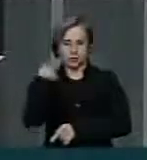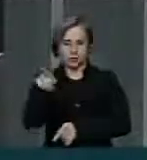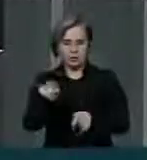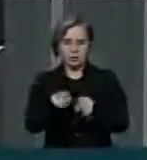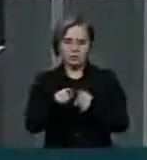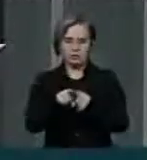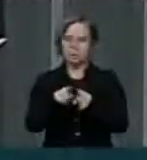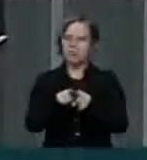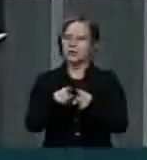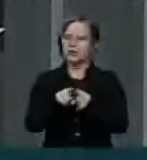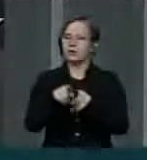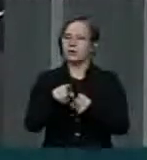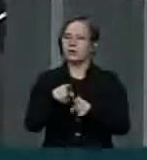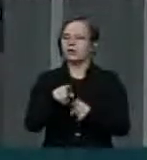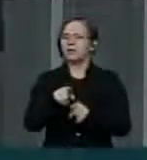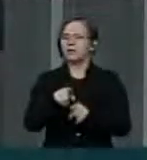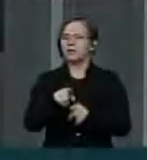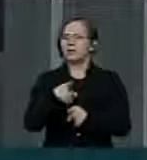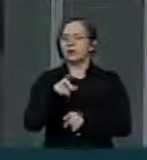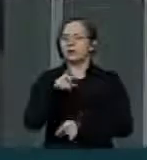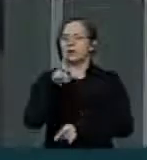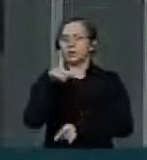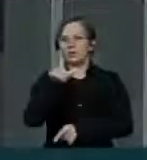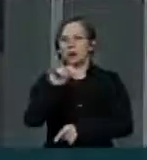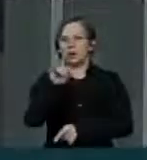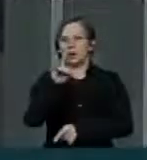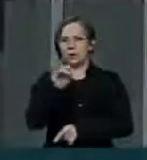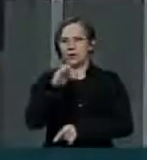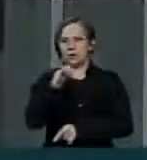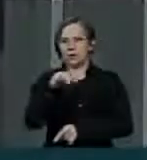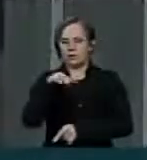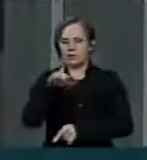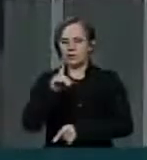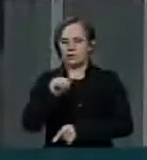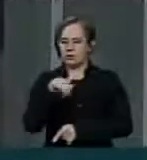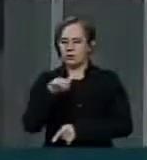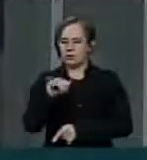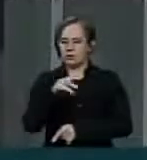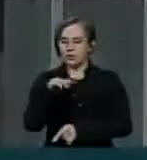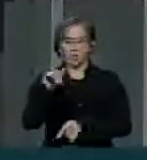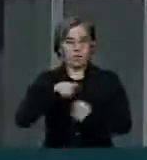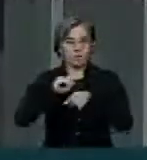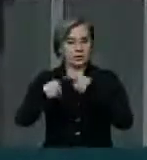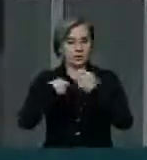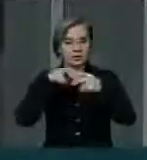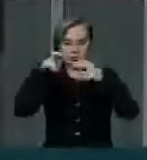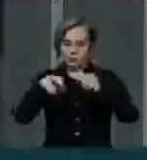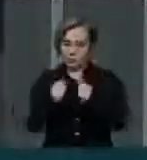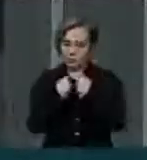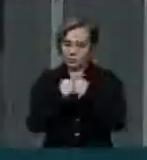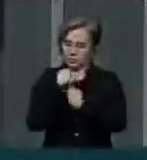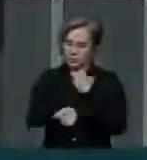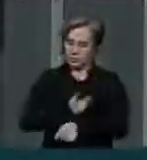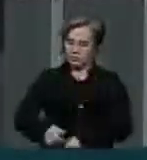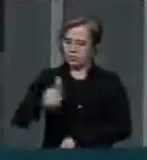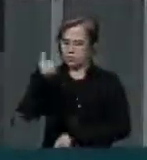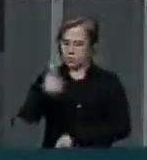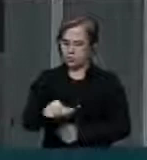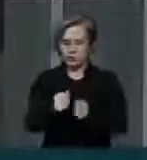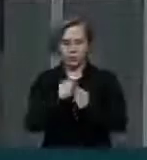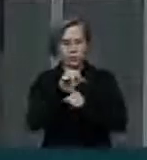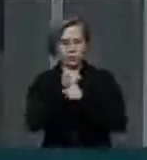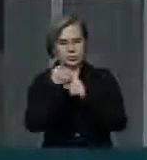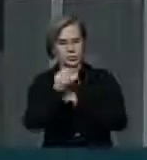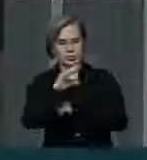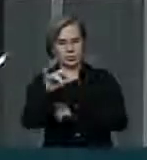Lídice da Mata. Em 2003, novamente, nós sentamos com o governo, a sociedade civil, para